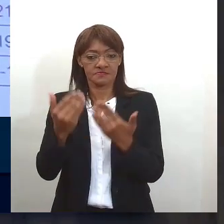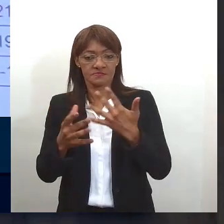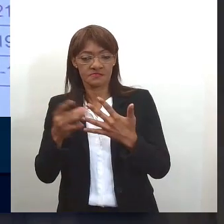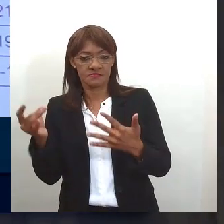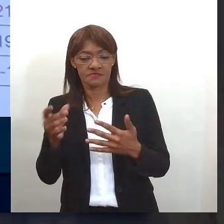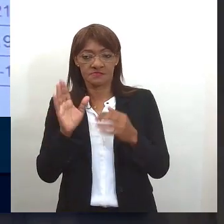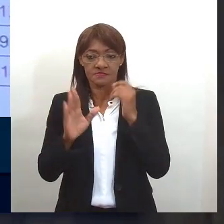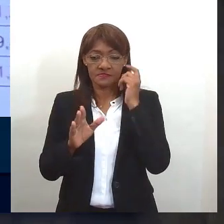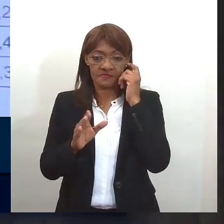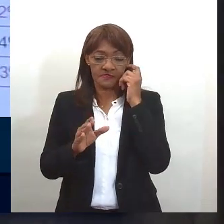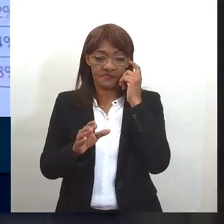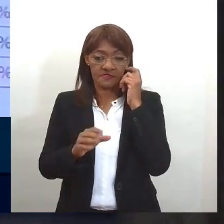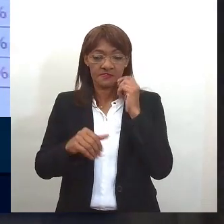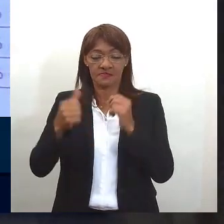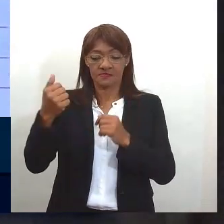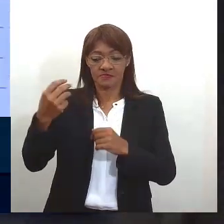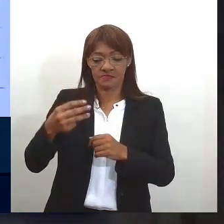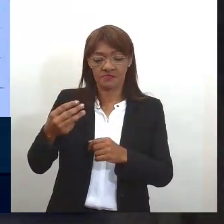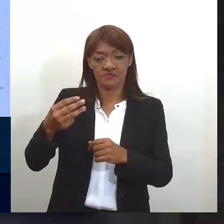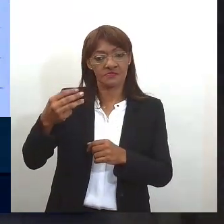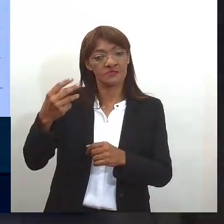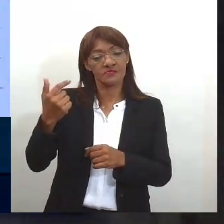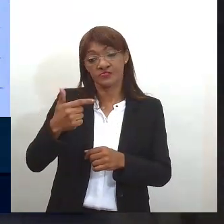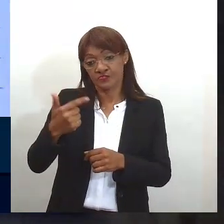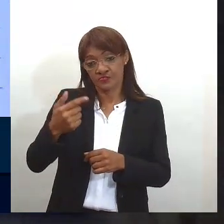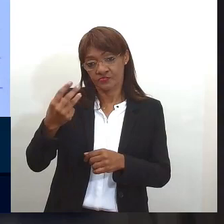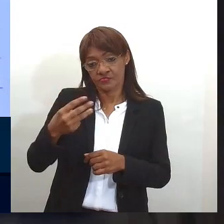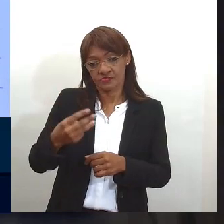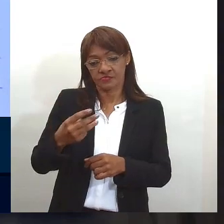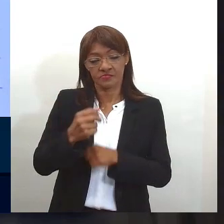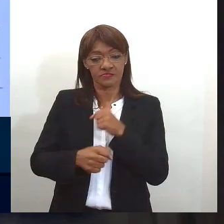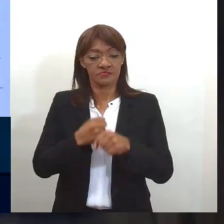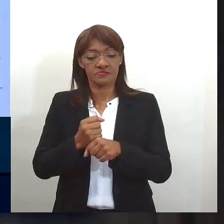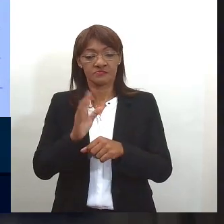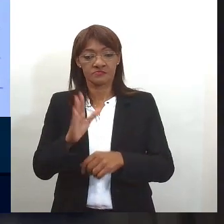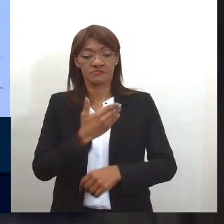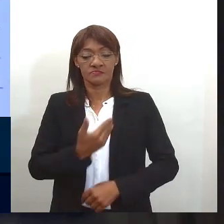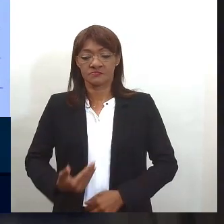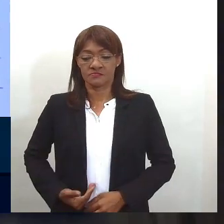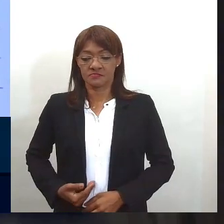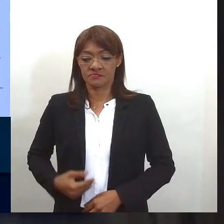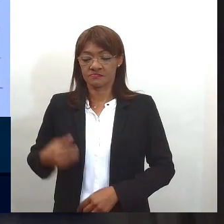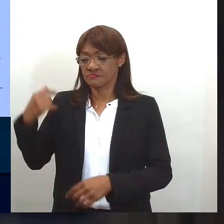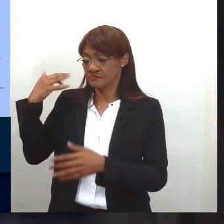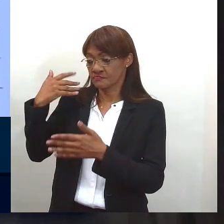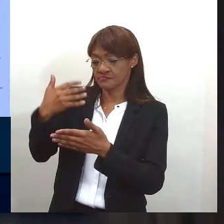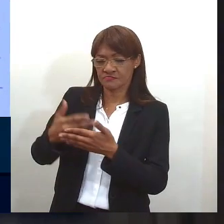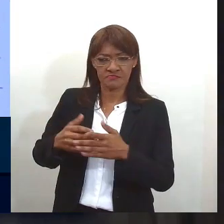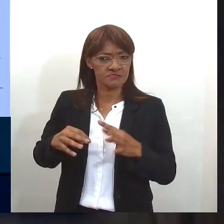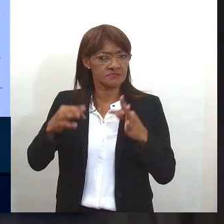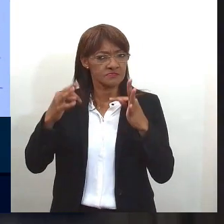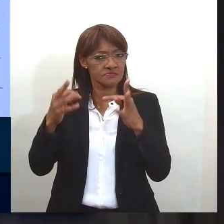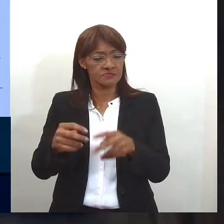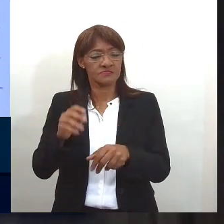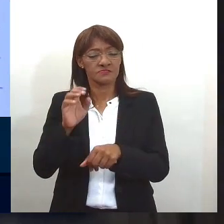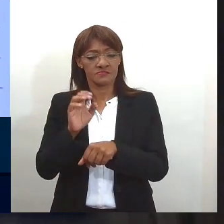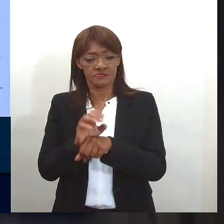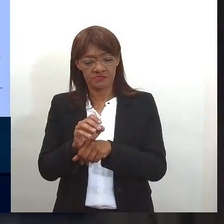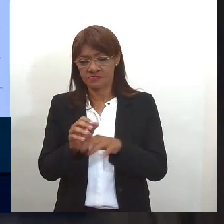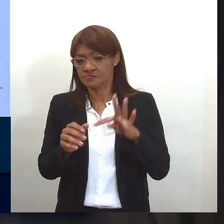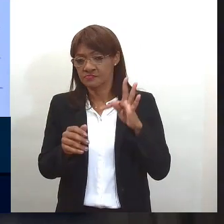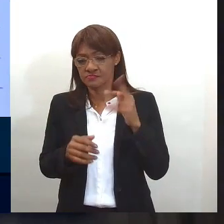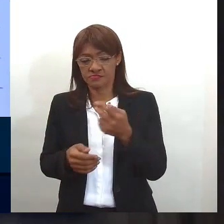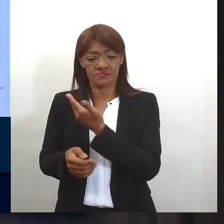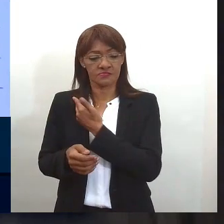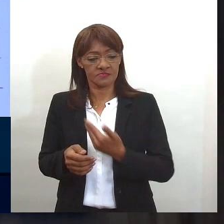governo. Isso a gente consegue ver numa série histórica para qualquer estado. Qualquer governo funciona da mesma forma. Claro que num governo